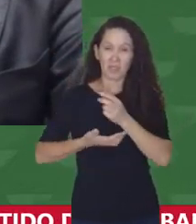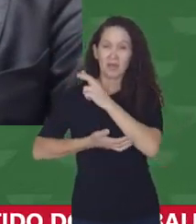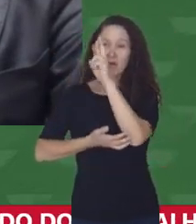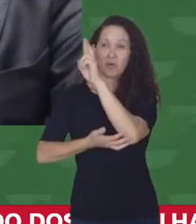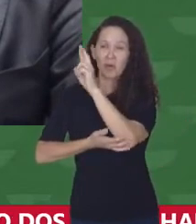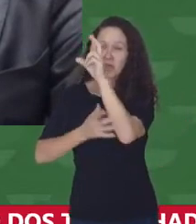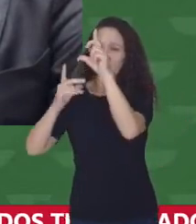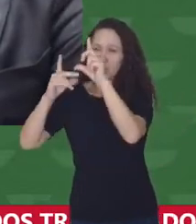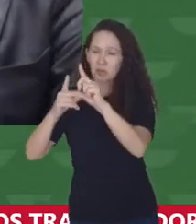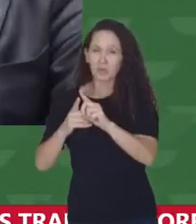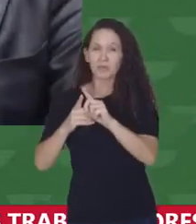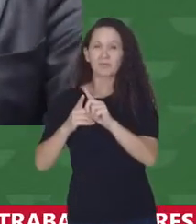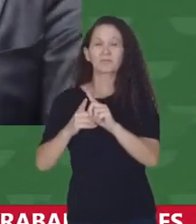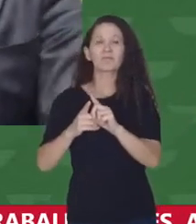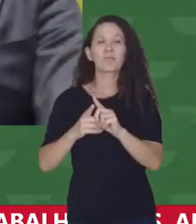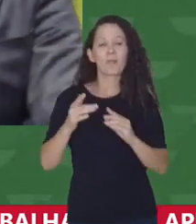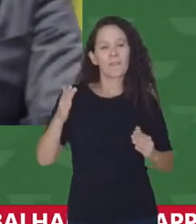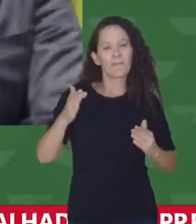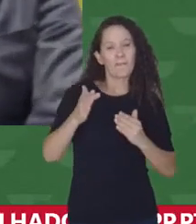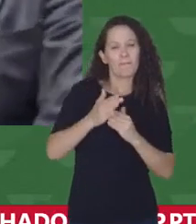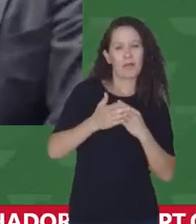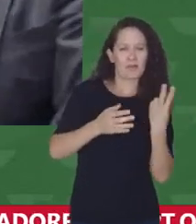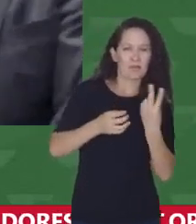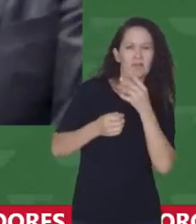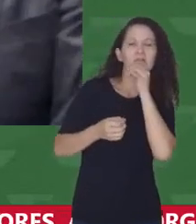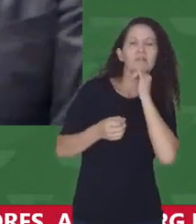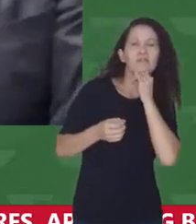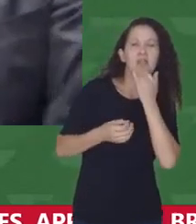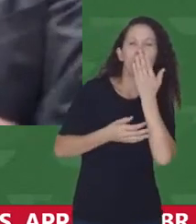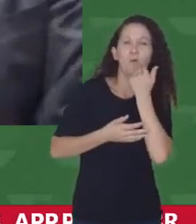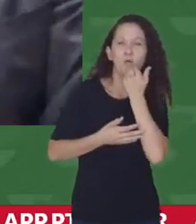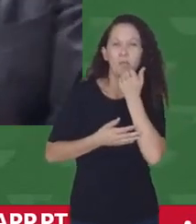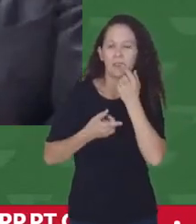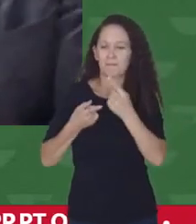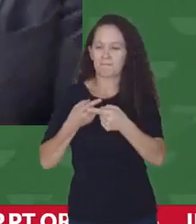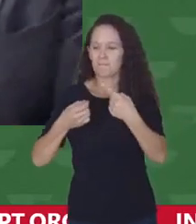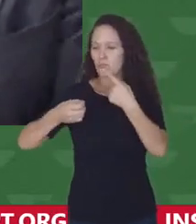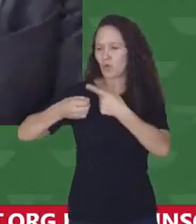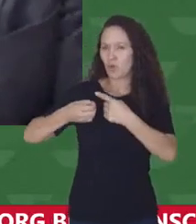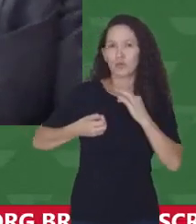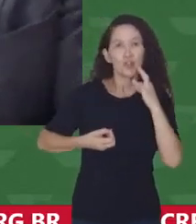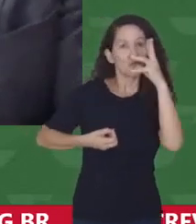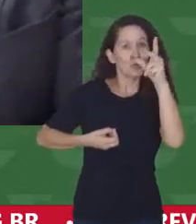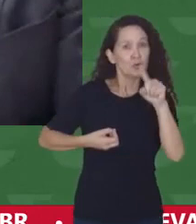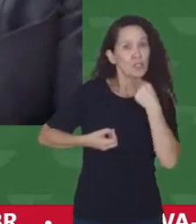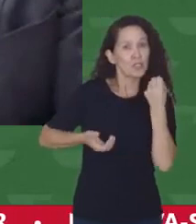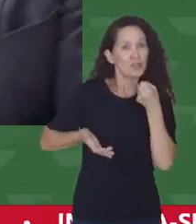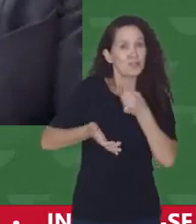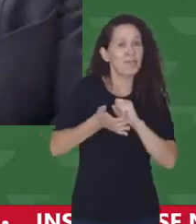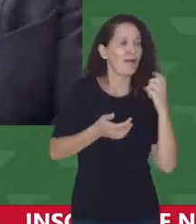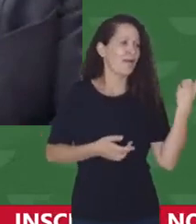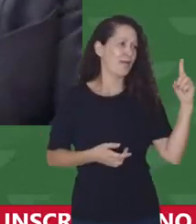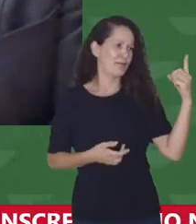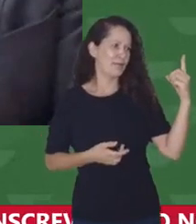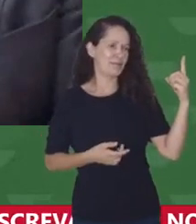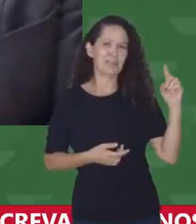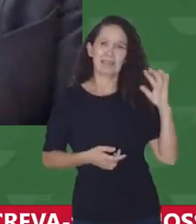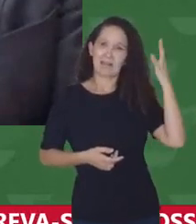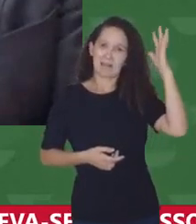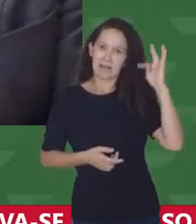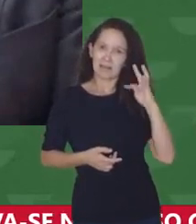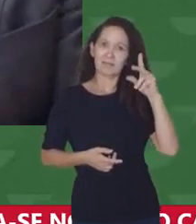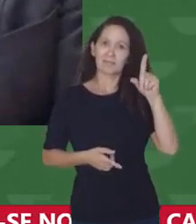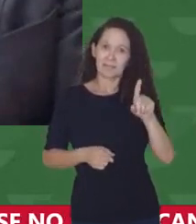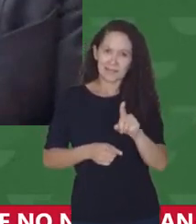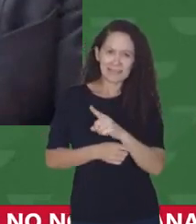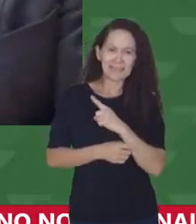desvalorizada, que obviamente tem impacto no preço de combustíveis, de alimentos, de todos os bens importados. Então, também